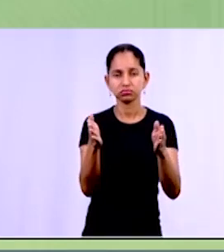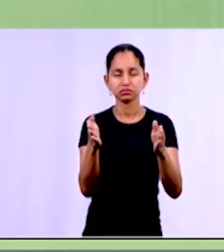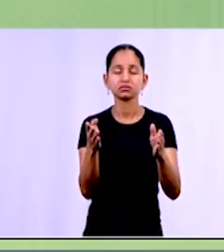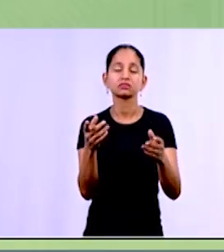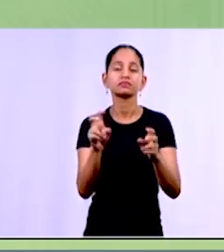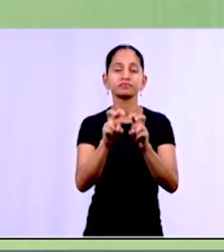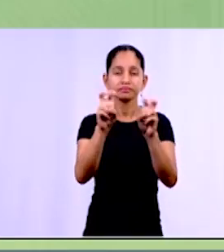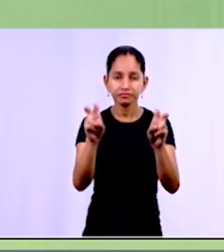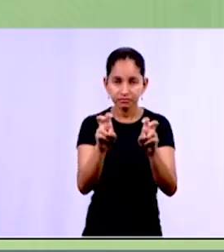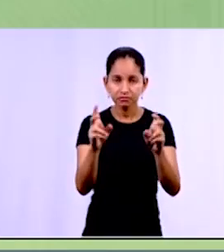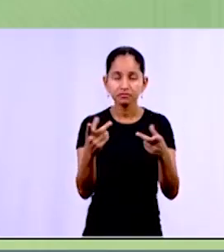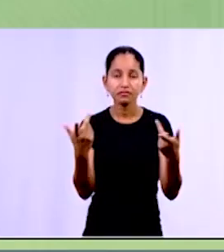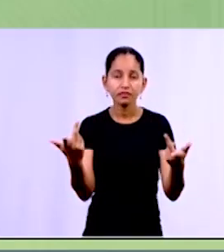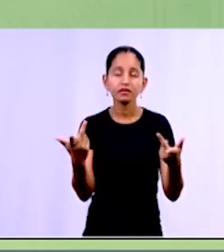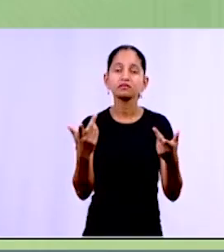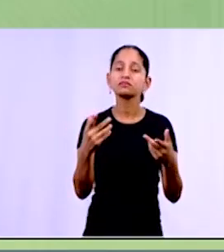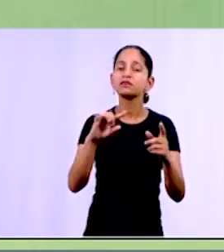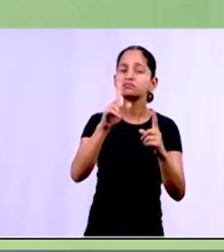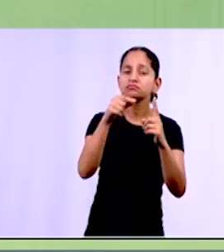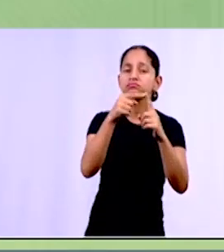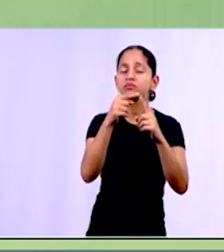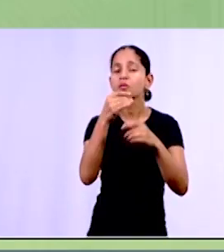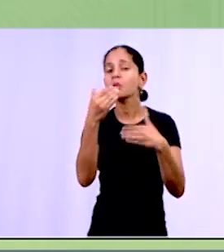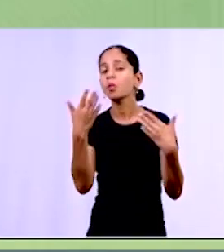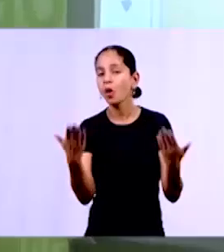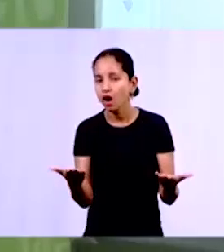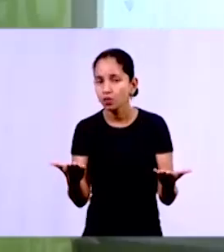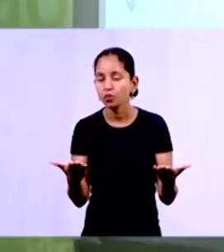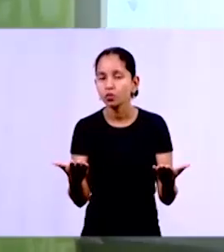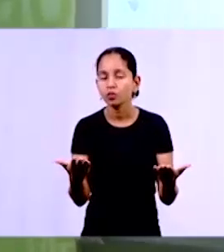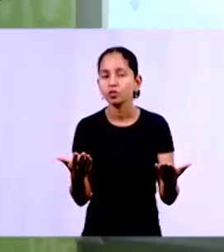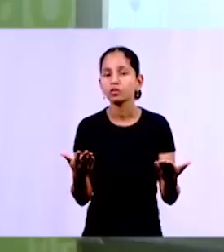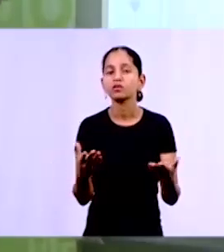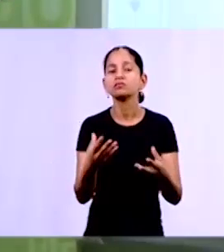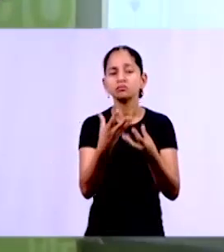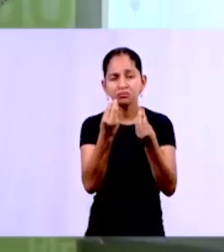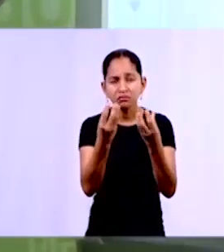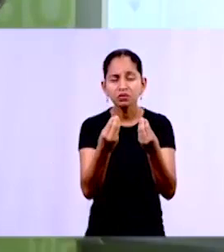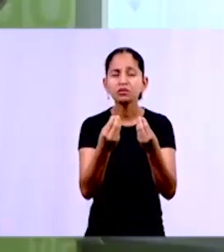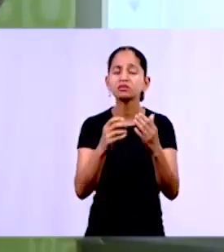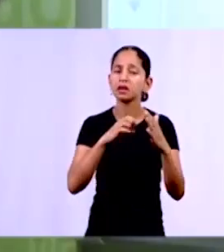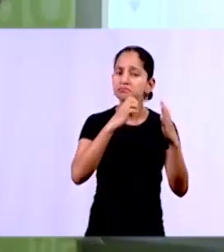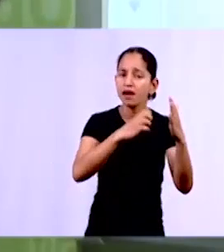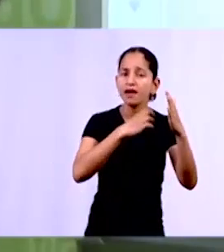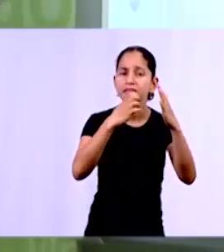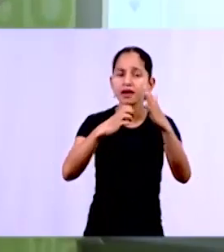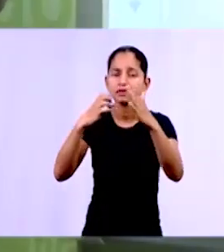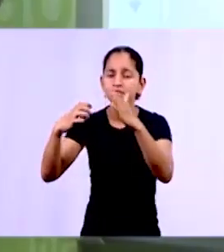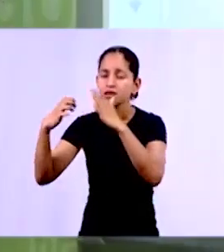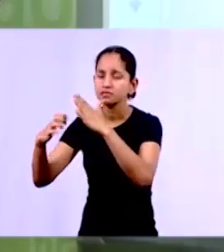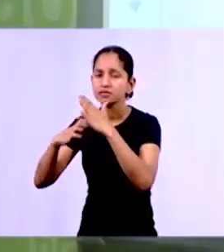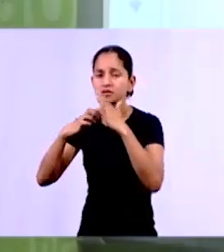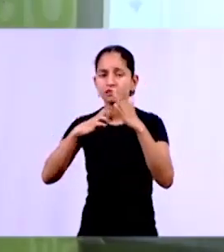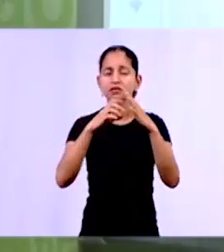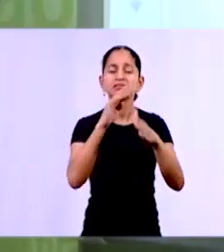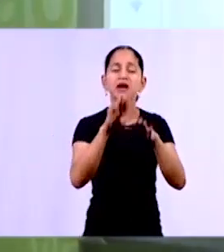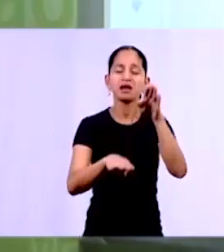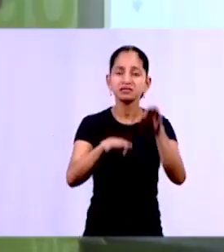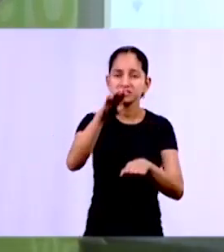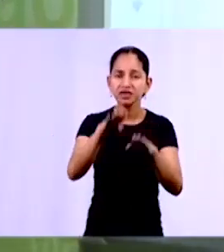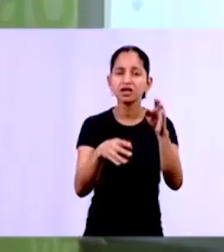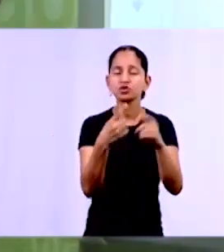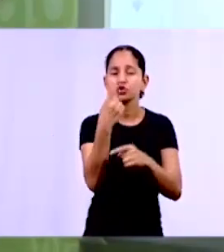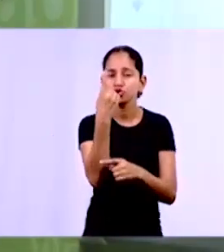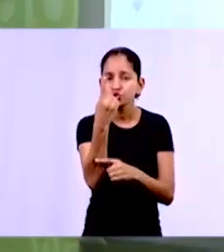Computadores de médio porte, gente, ele tem fins específicos e a gente vê muito nas empresas, né? É um servidor de rede, um servidor